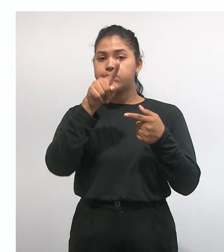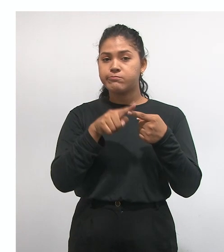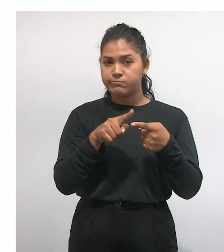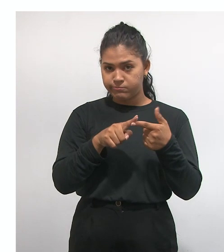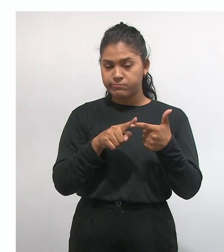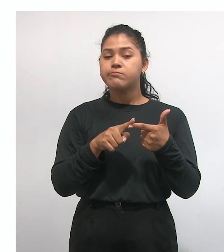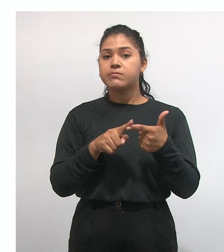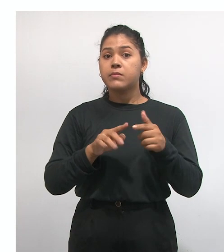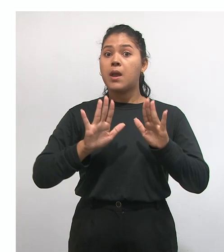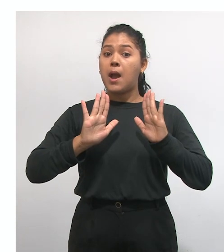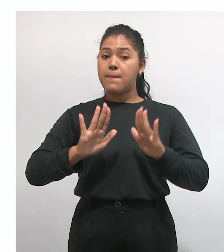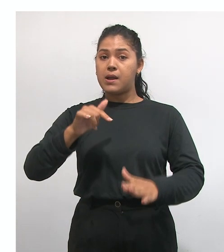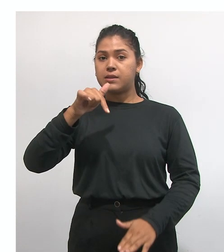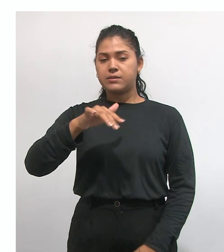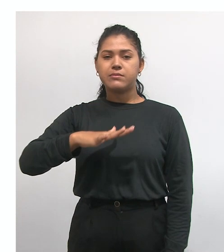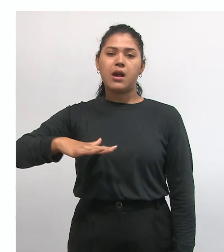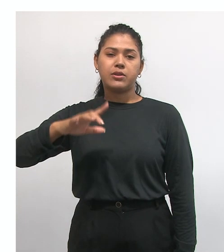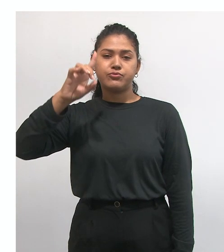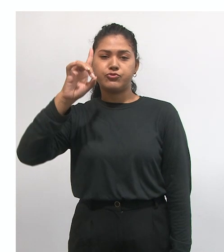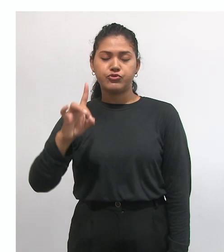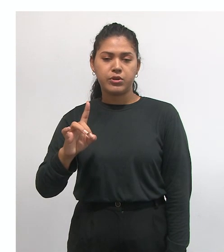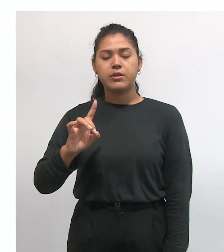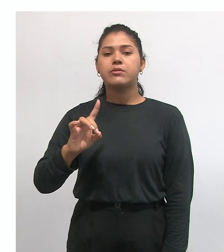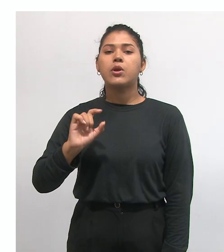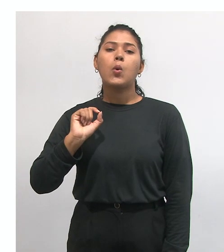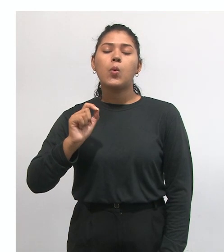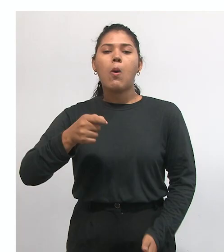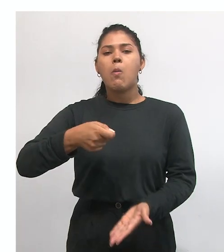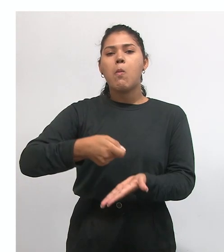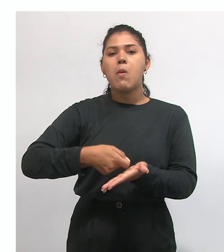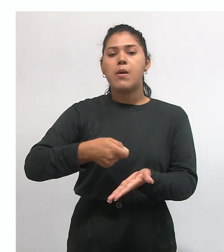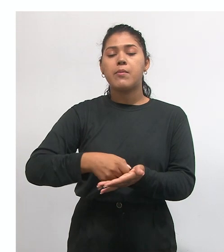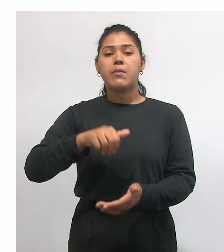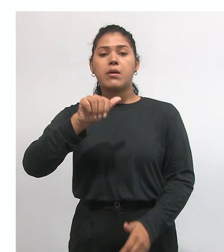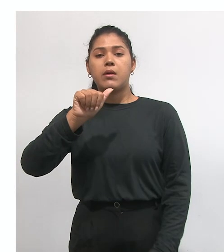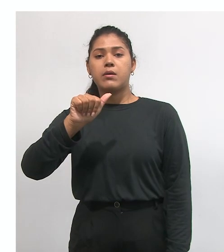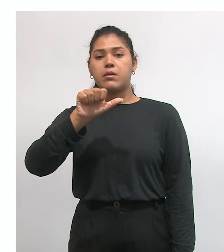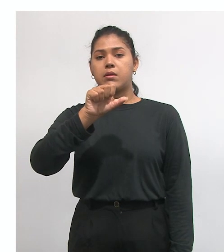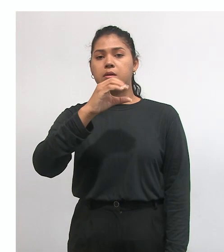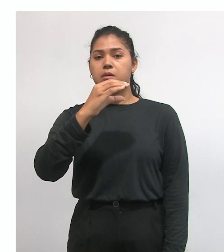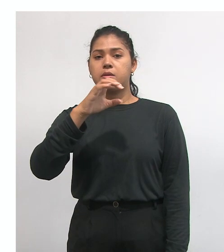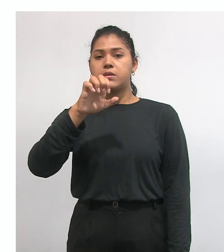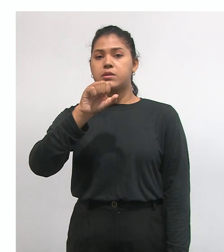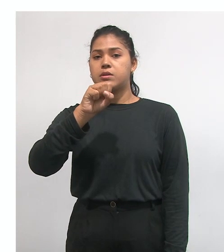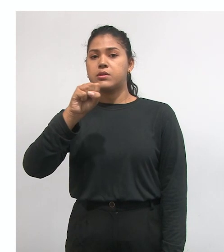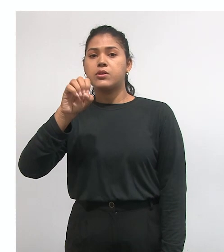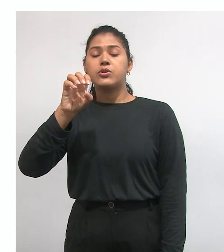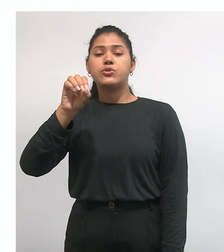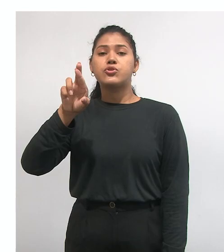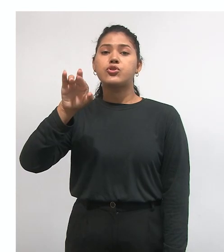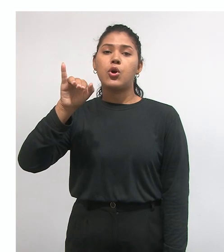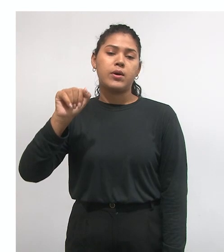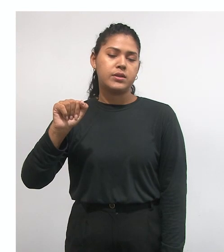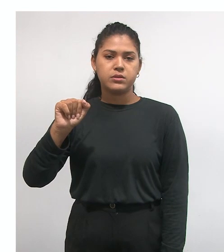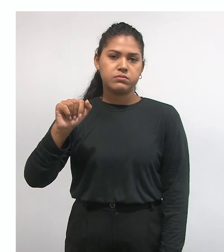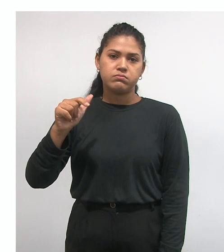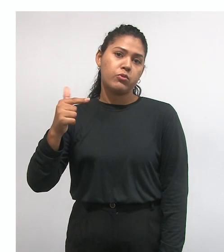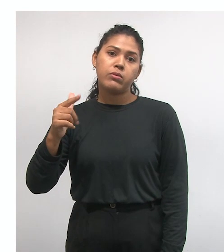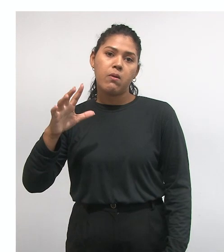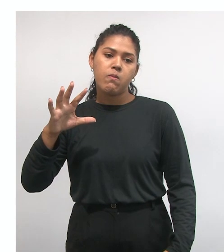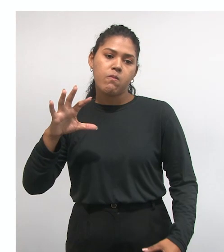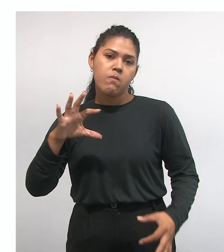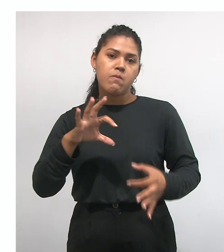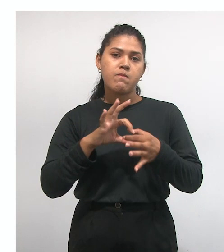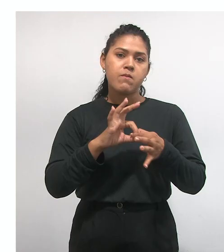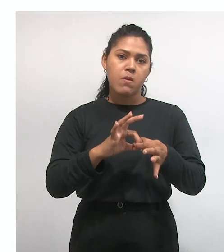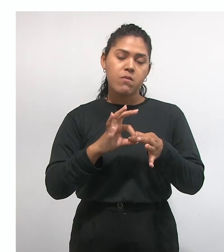direito tributário, nós podemos dizer que a obrigação acessória ela é independente da principal. Então, independente de